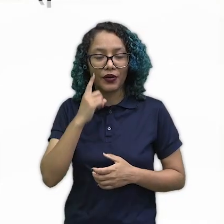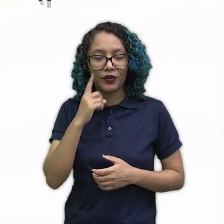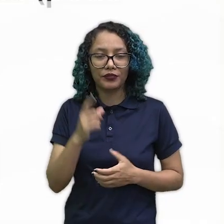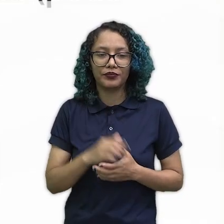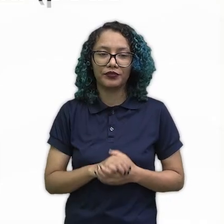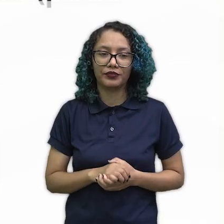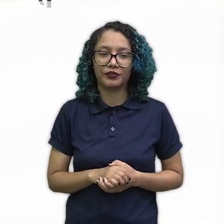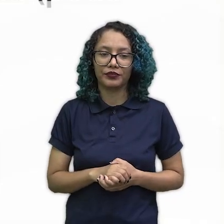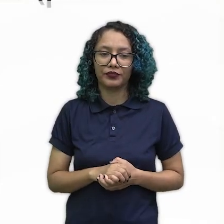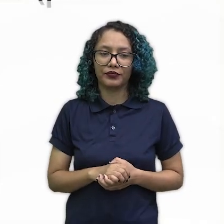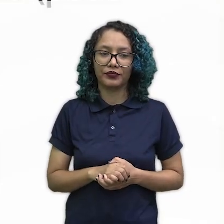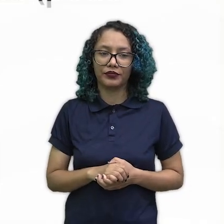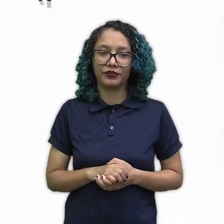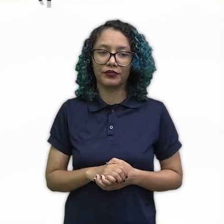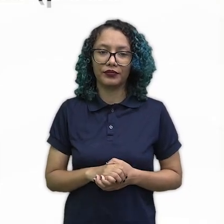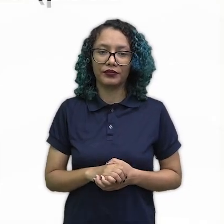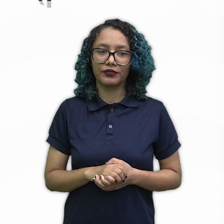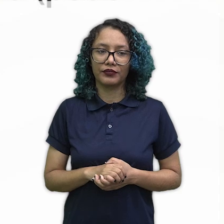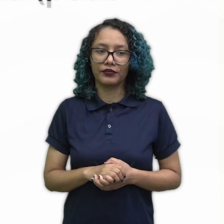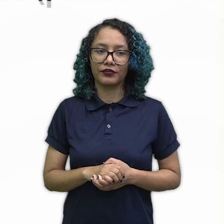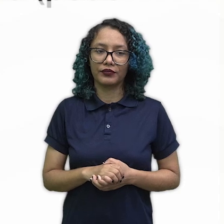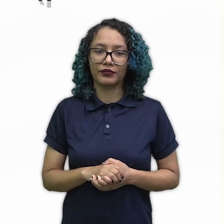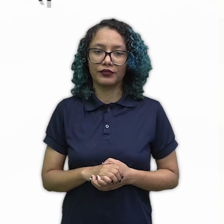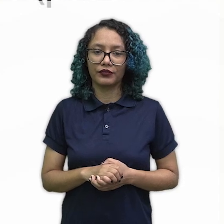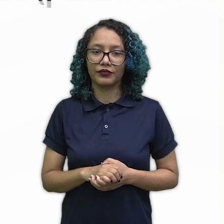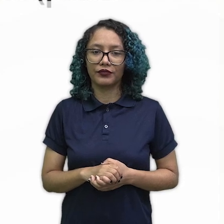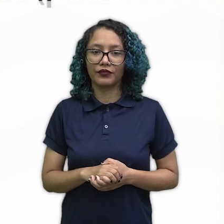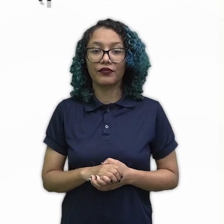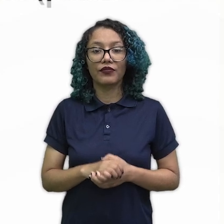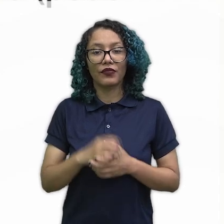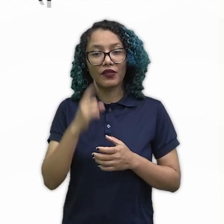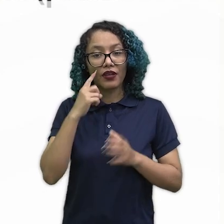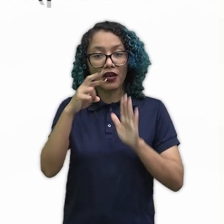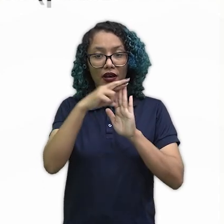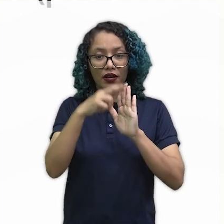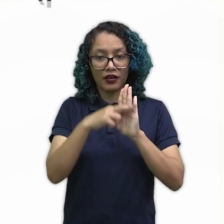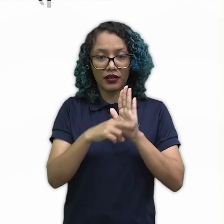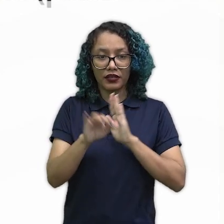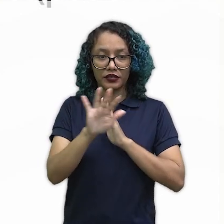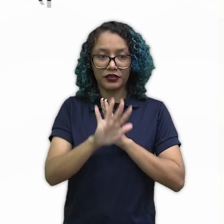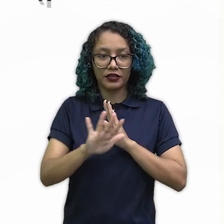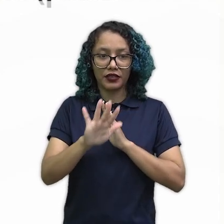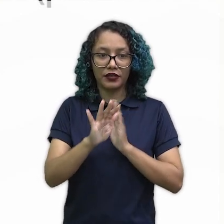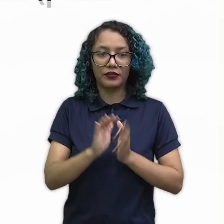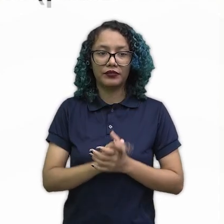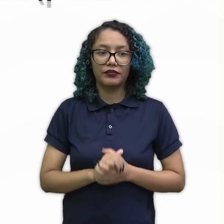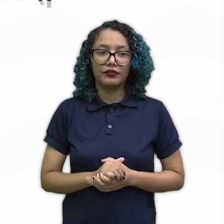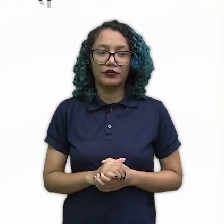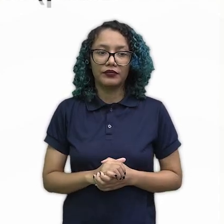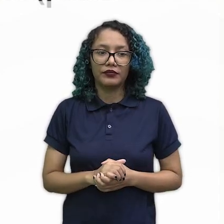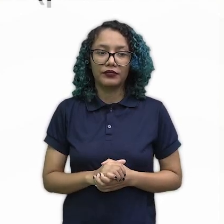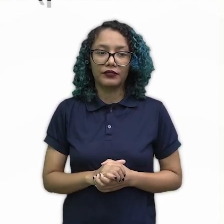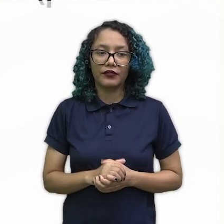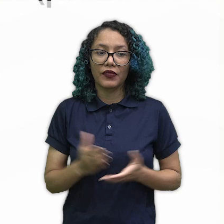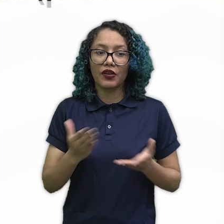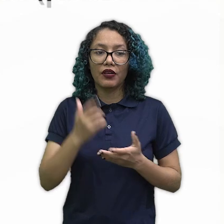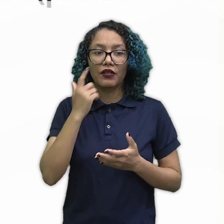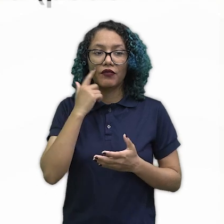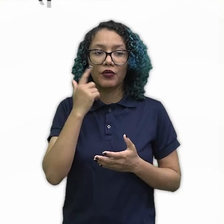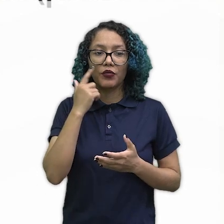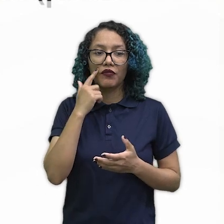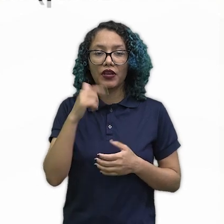então, aqui que eu tenho a regra geral e agora nós vamos lembrar a área